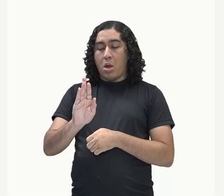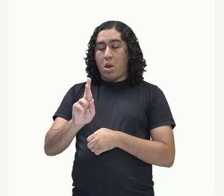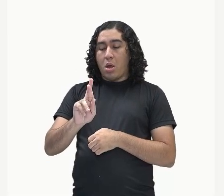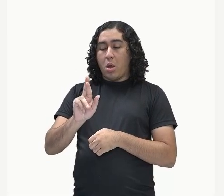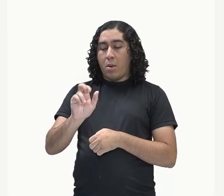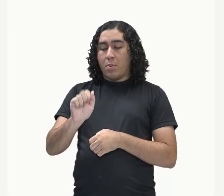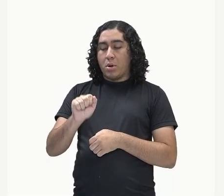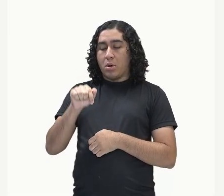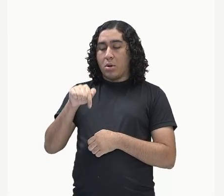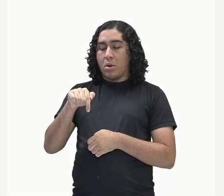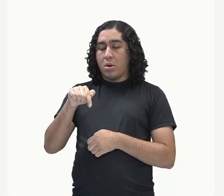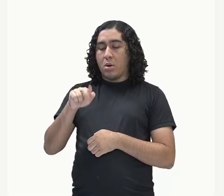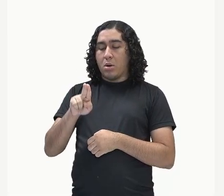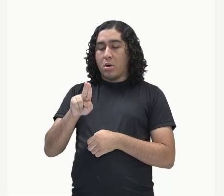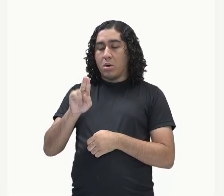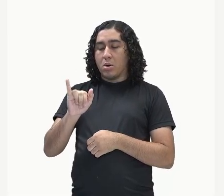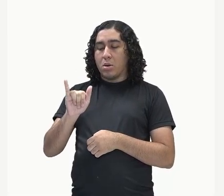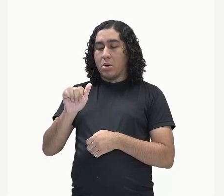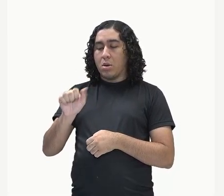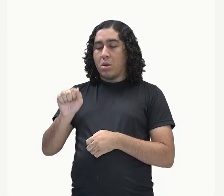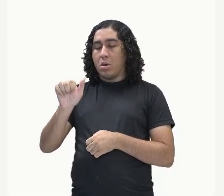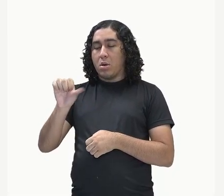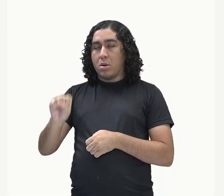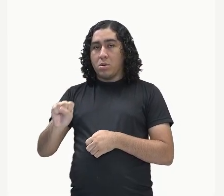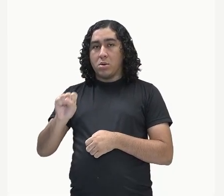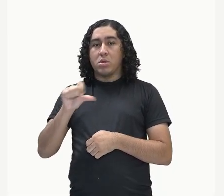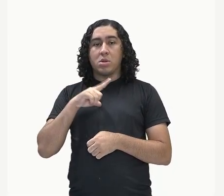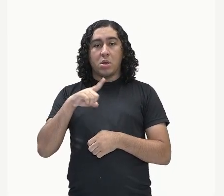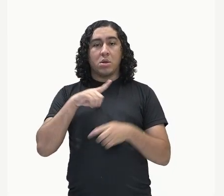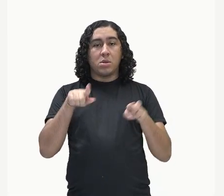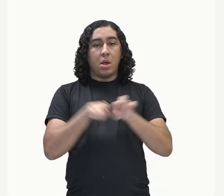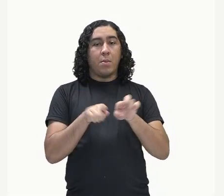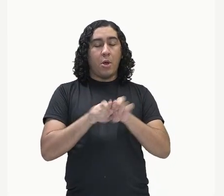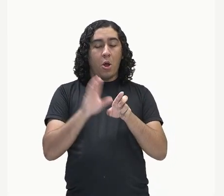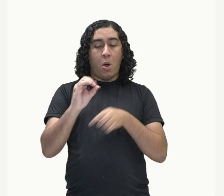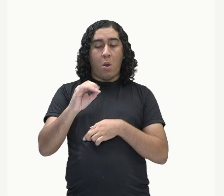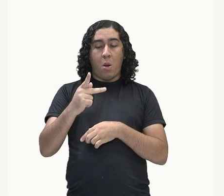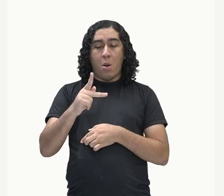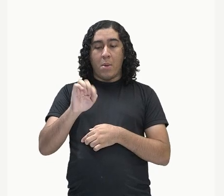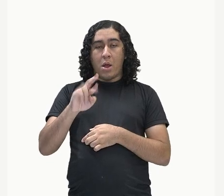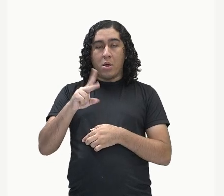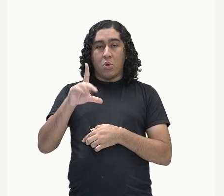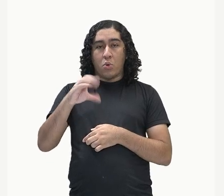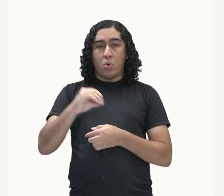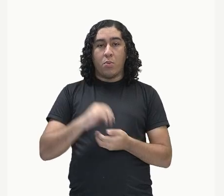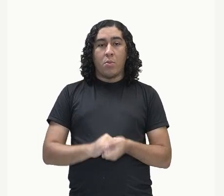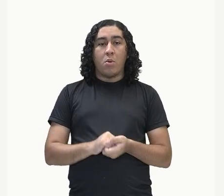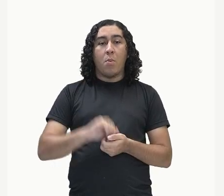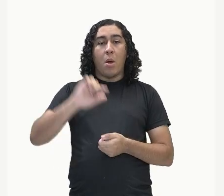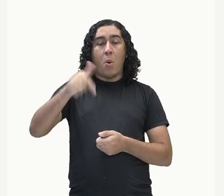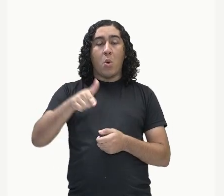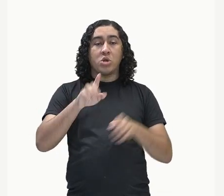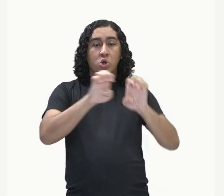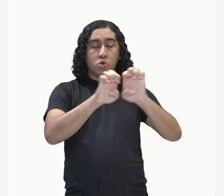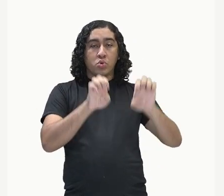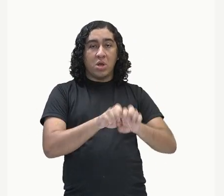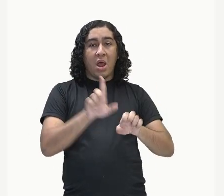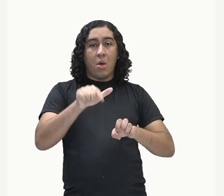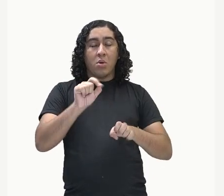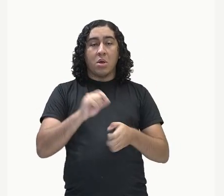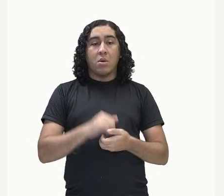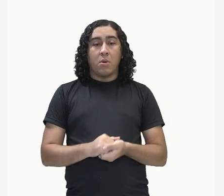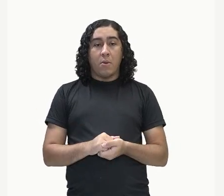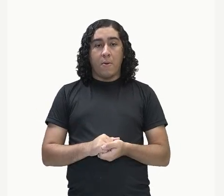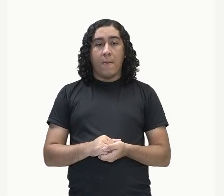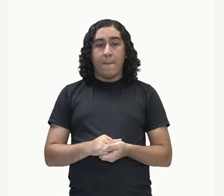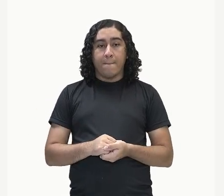dos osteíctes, eles apresentam esse opérculo. Uma outra estrutura também é a bexiga natatória, né? Ele